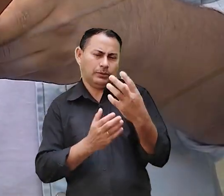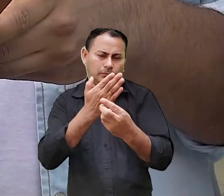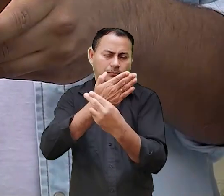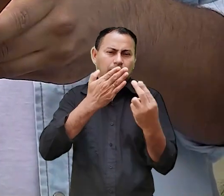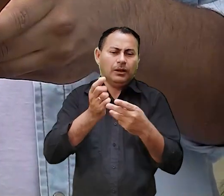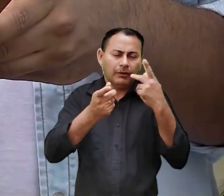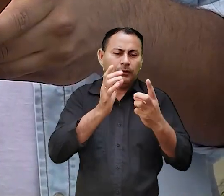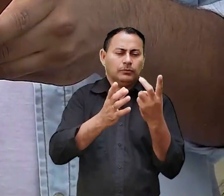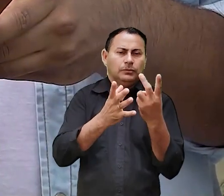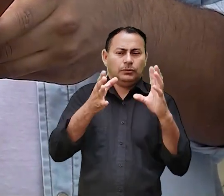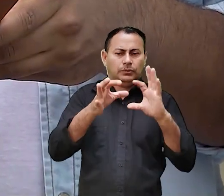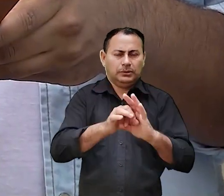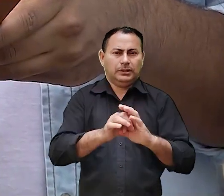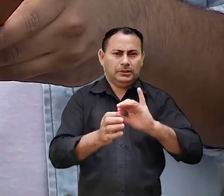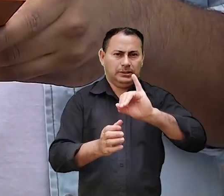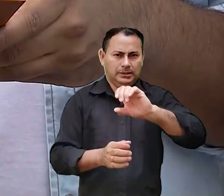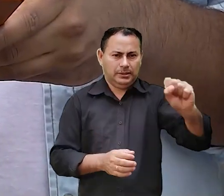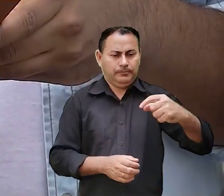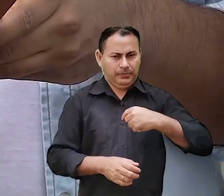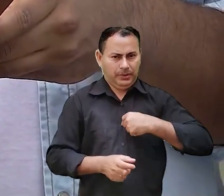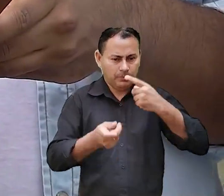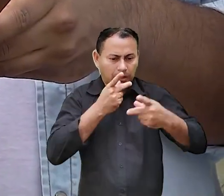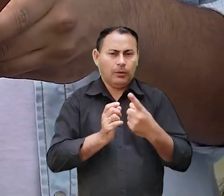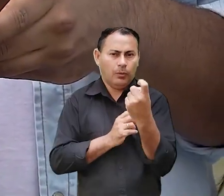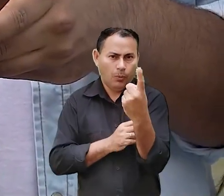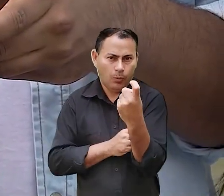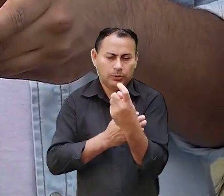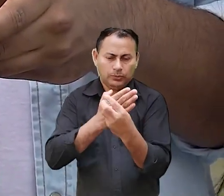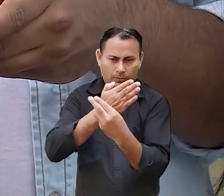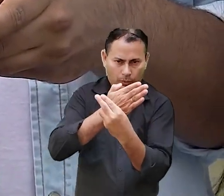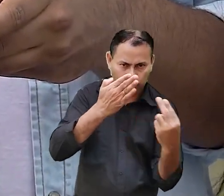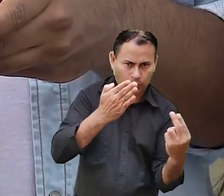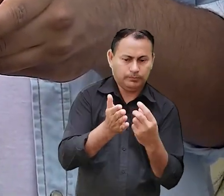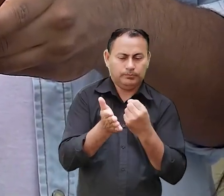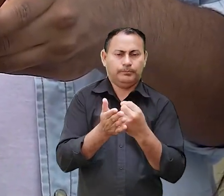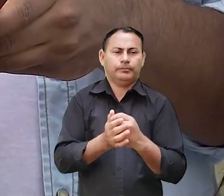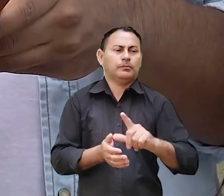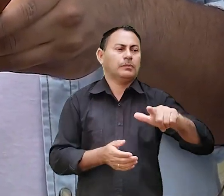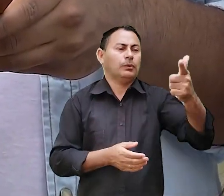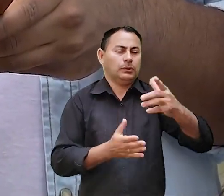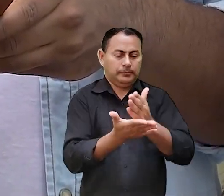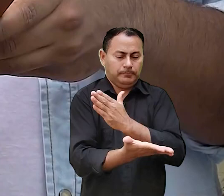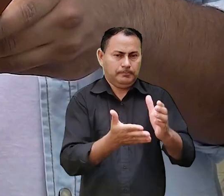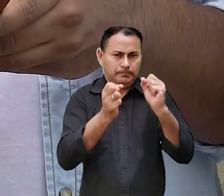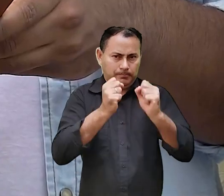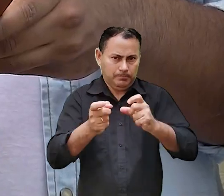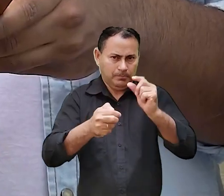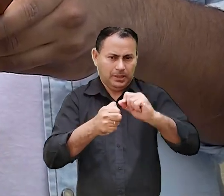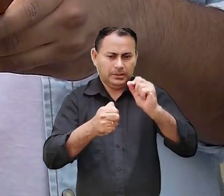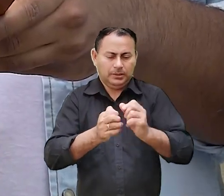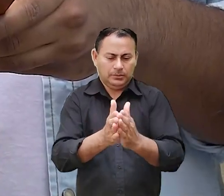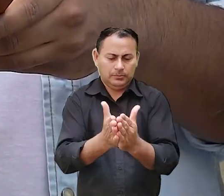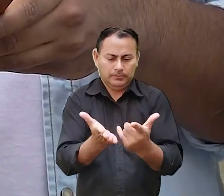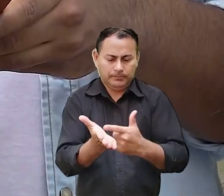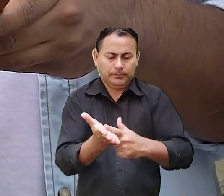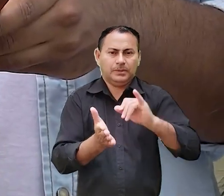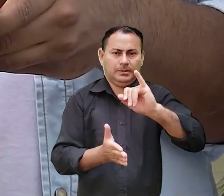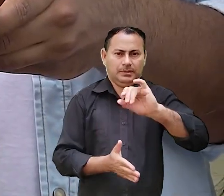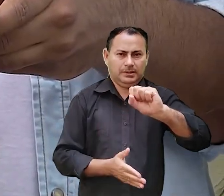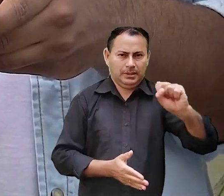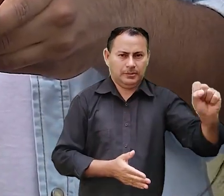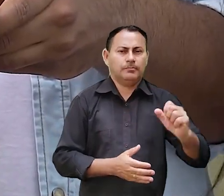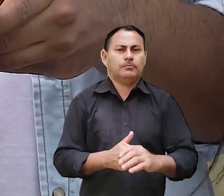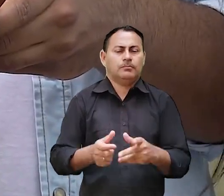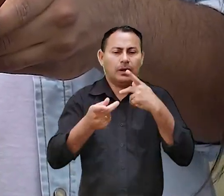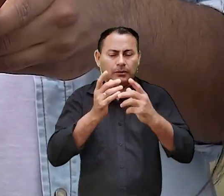na chamada unidade de Isaías ou seja ele foi o único autor outra divisão que podemos fazer do Livro de